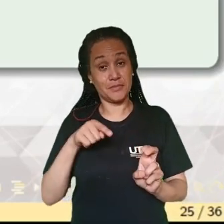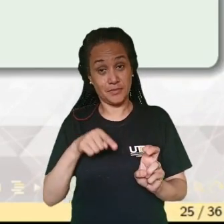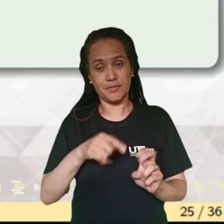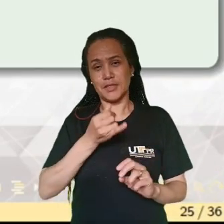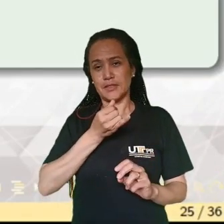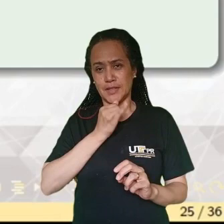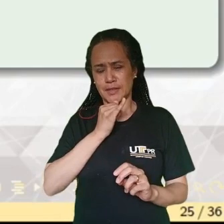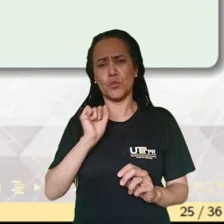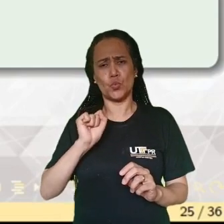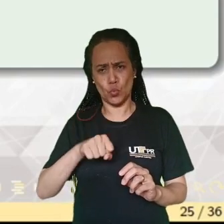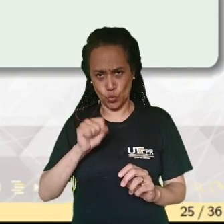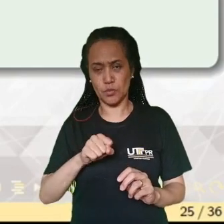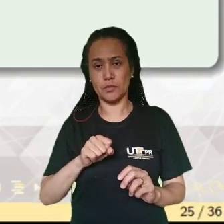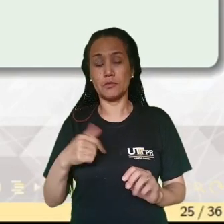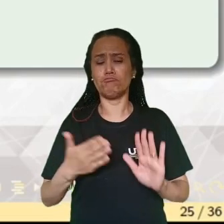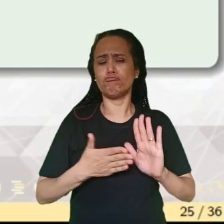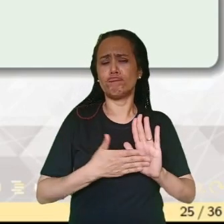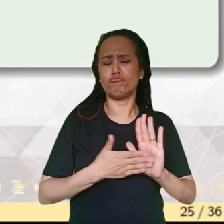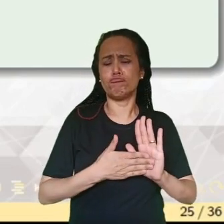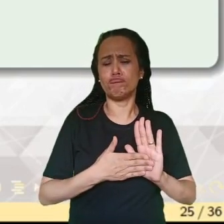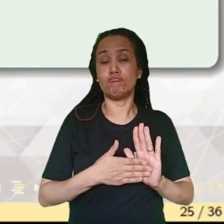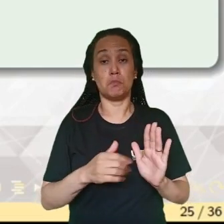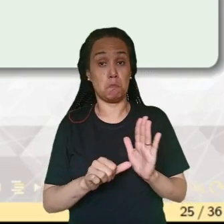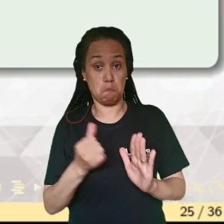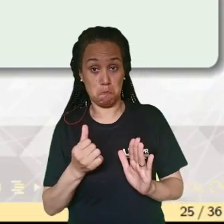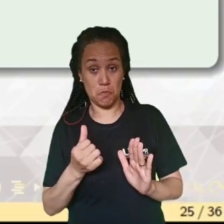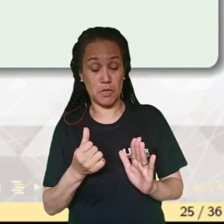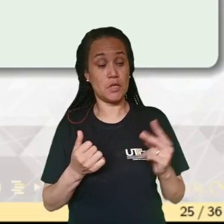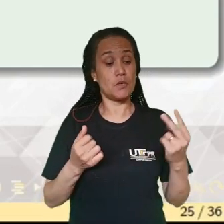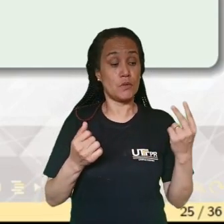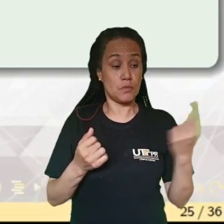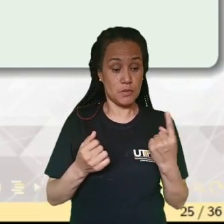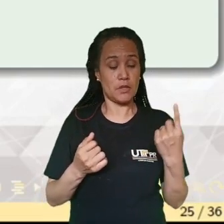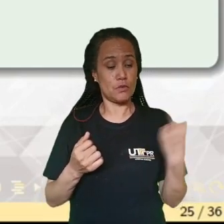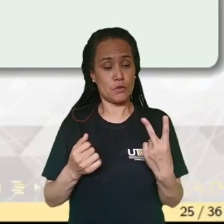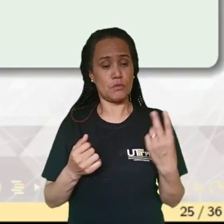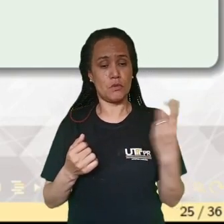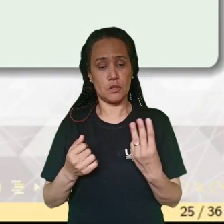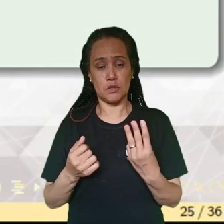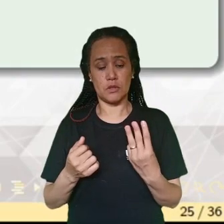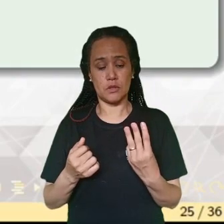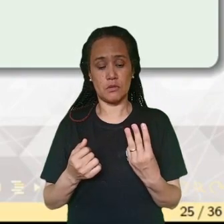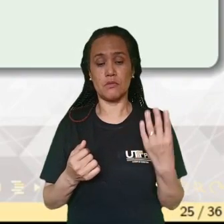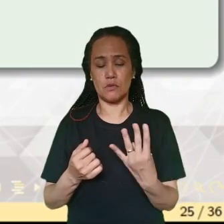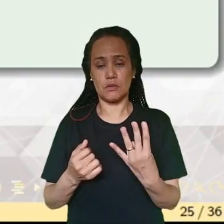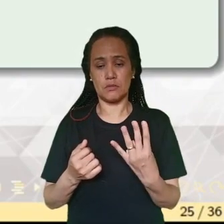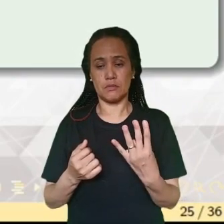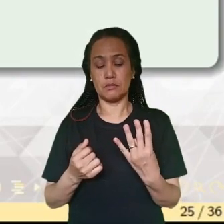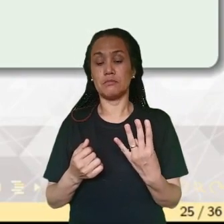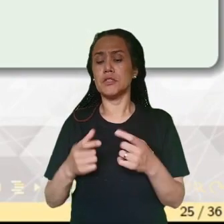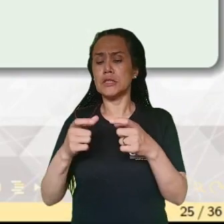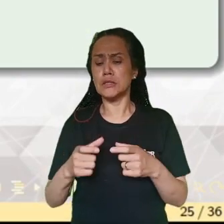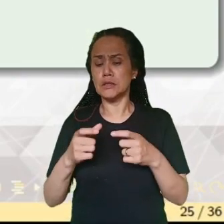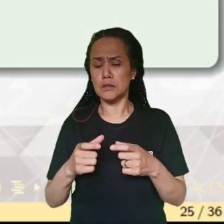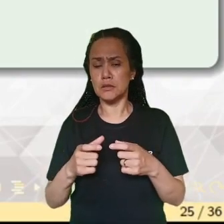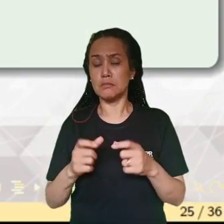caso, aí sim, nós vamos procurar o primeiro, o segundo, o terceiro, o quarto, está na quinta posição. Isso vale